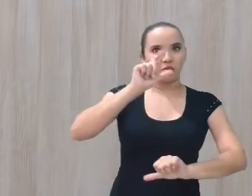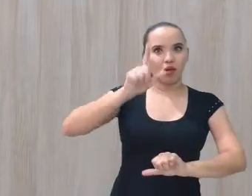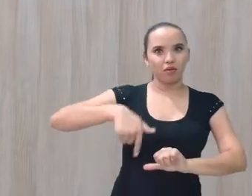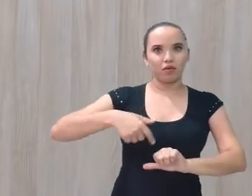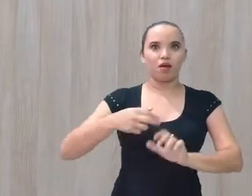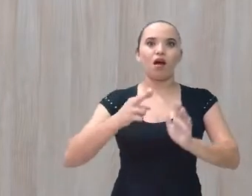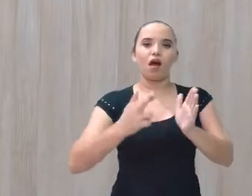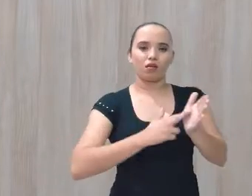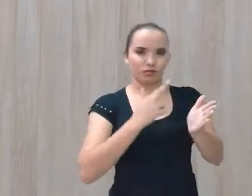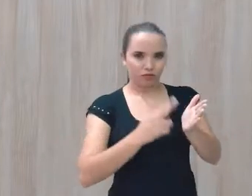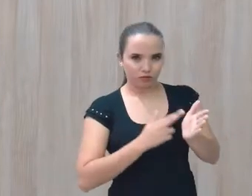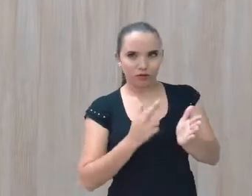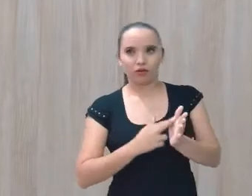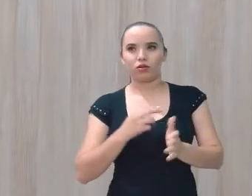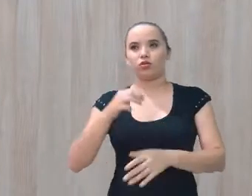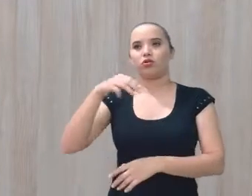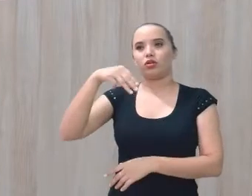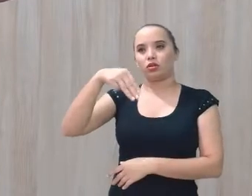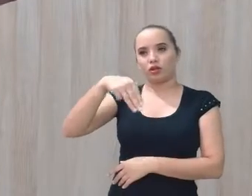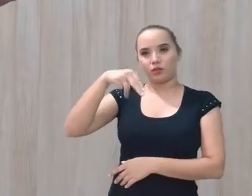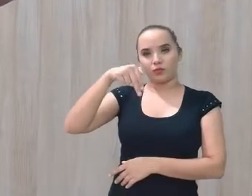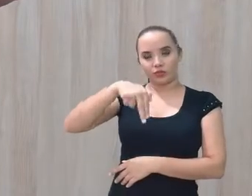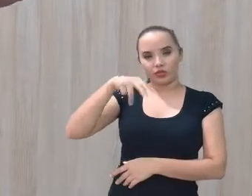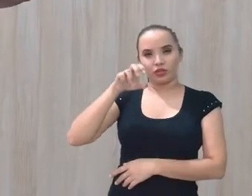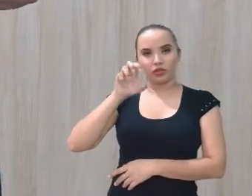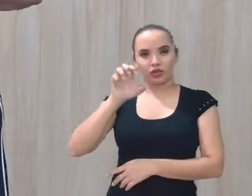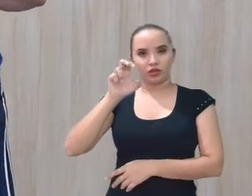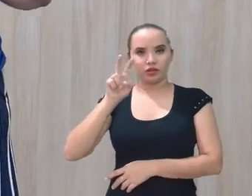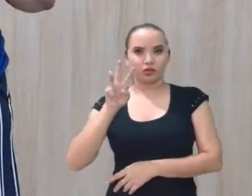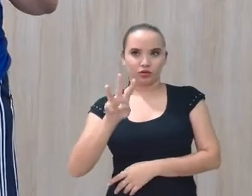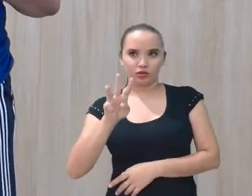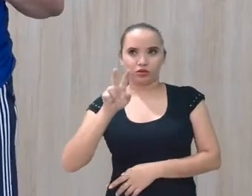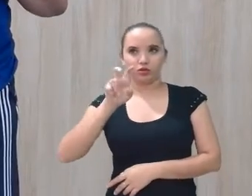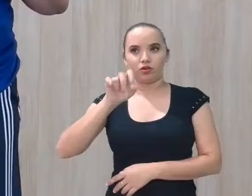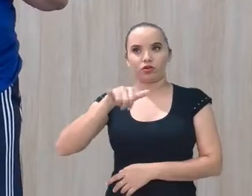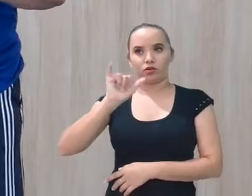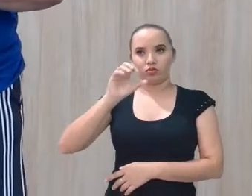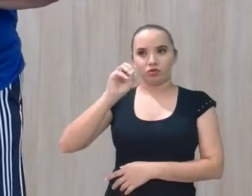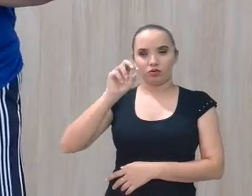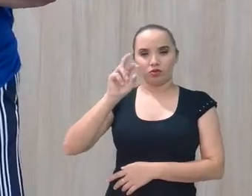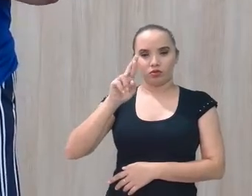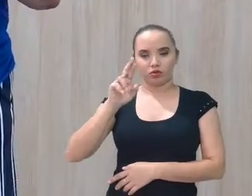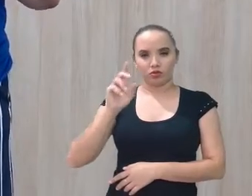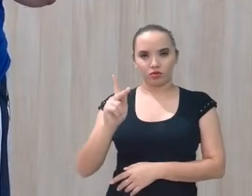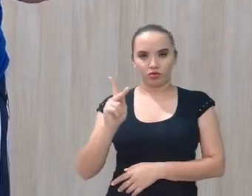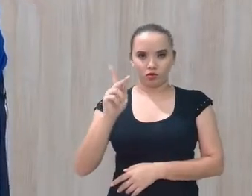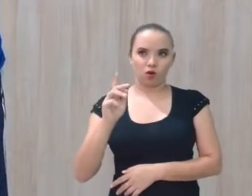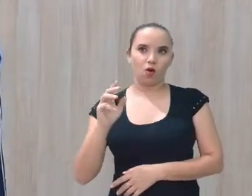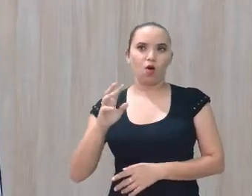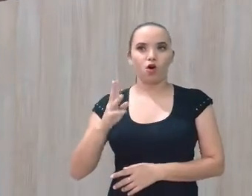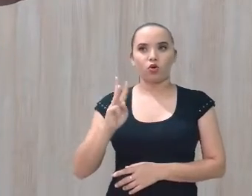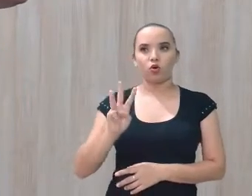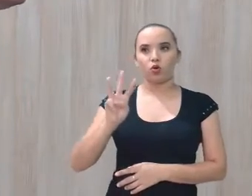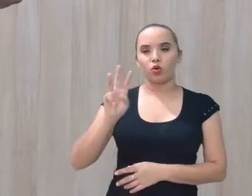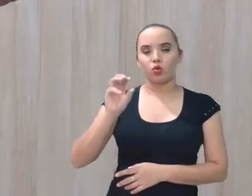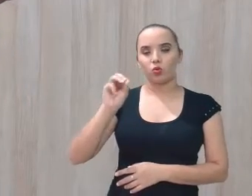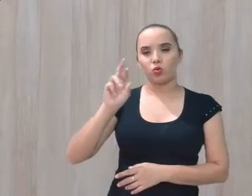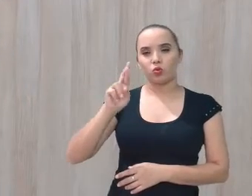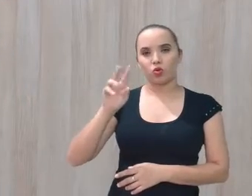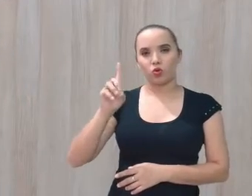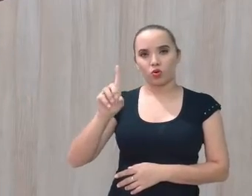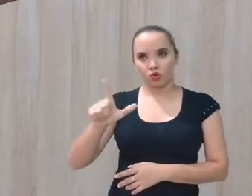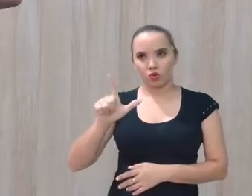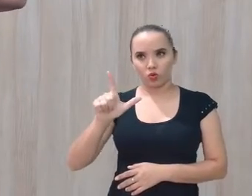New York World contratou o artista para reproduzir várias historinhas com o